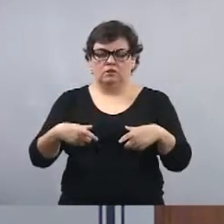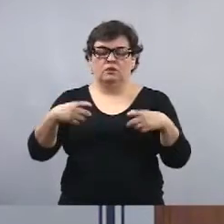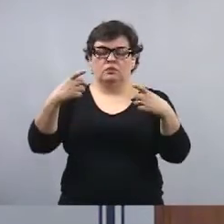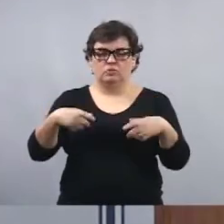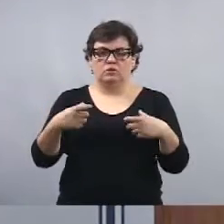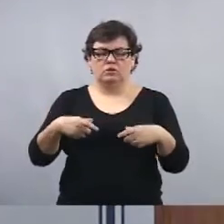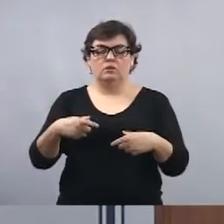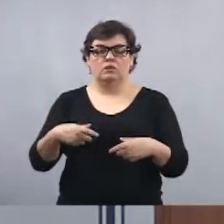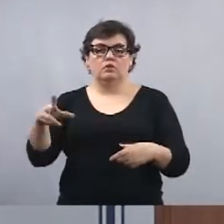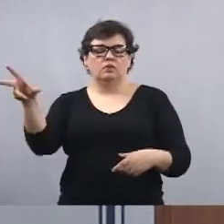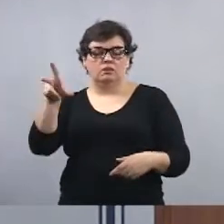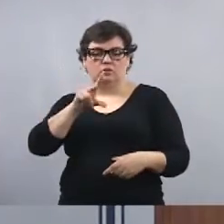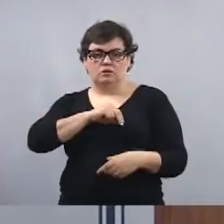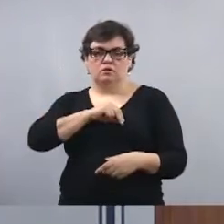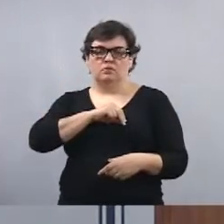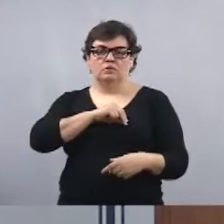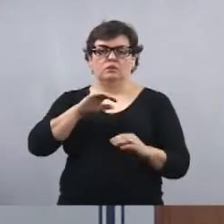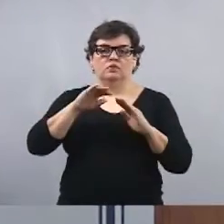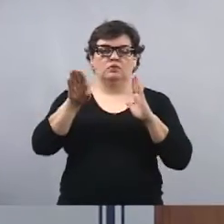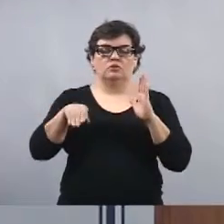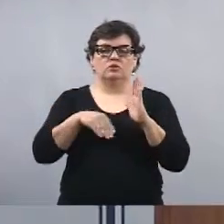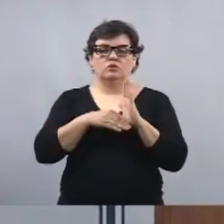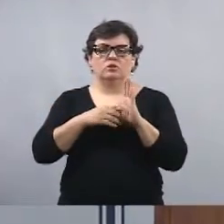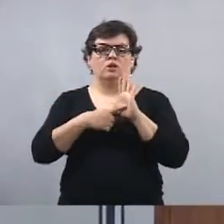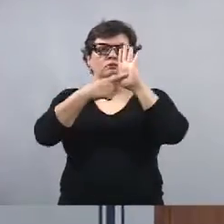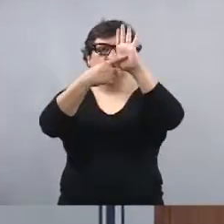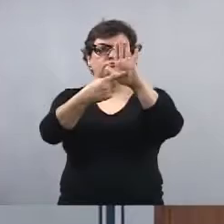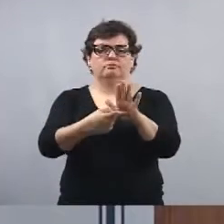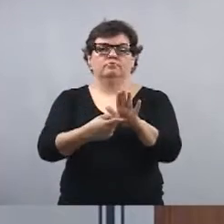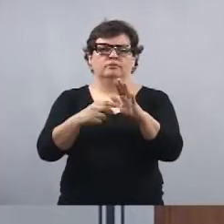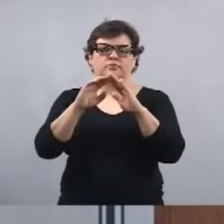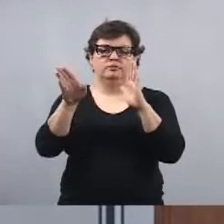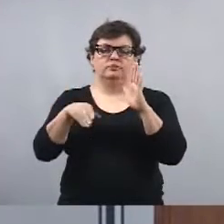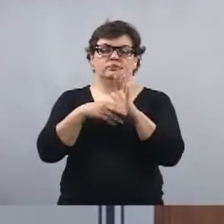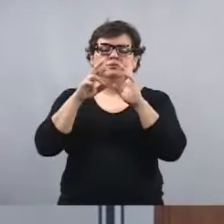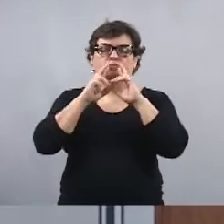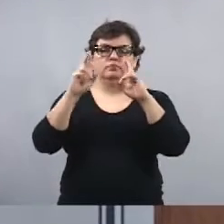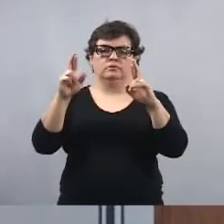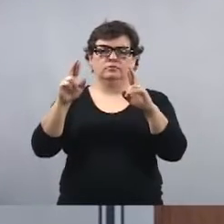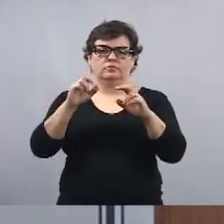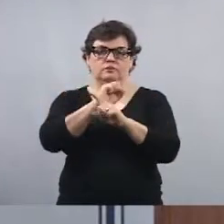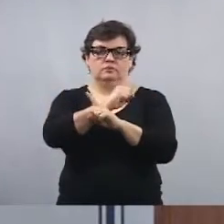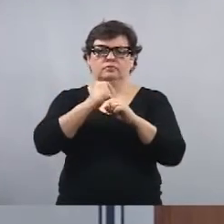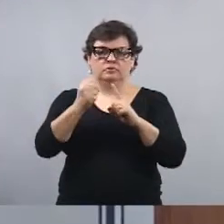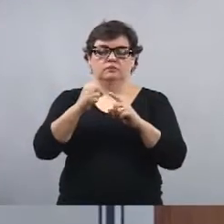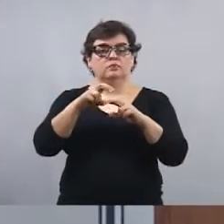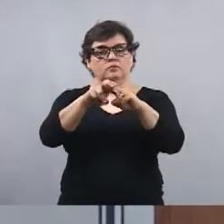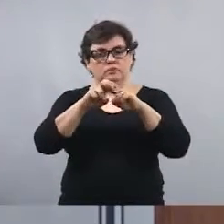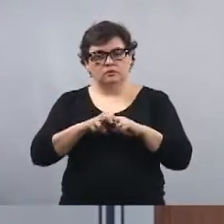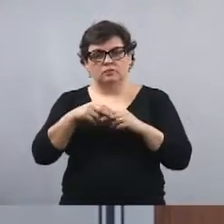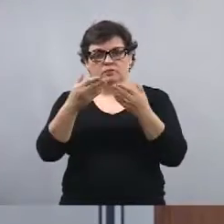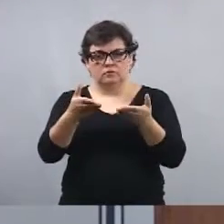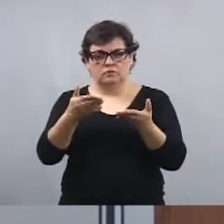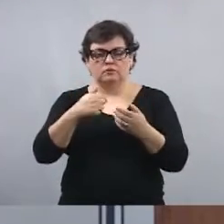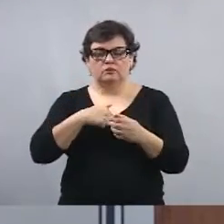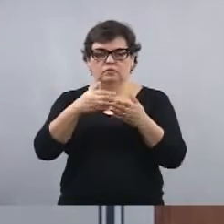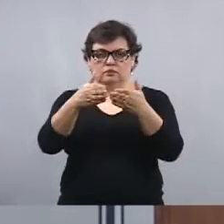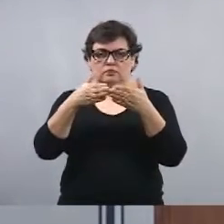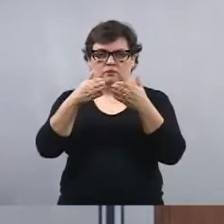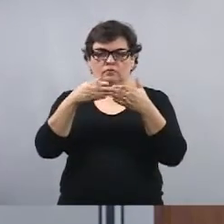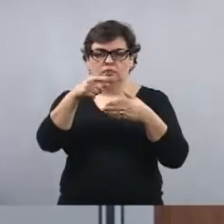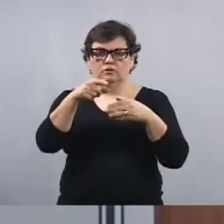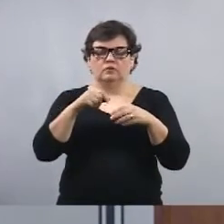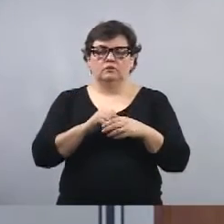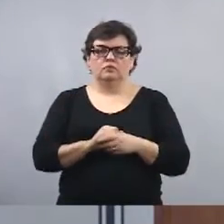instituição meritória de todo destaque e de todo o respeito da sociedade. Por conta disso, senhor presidente, eu proponho esse